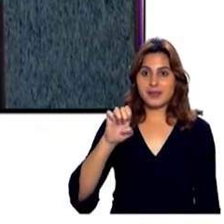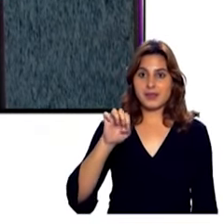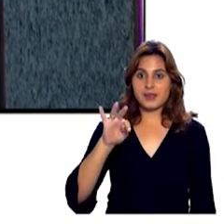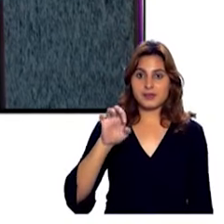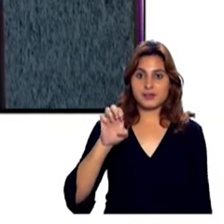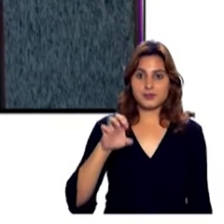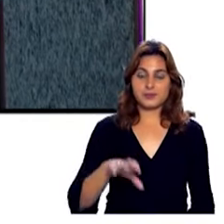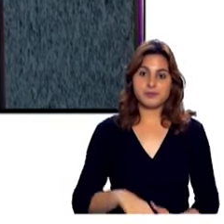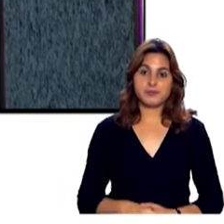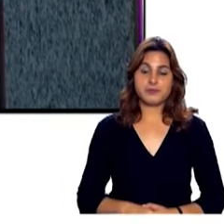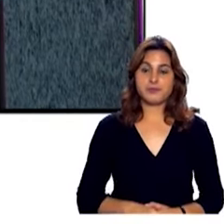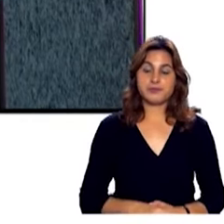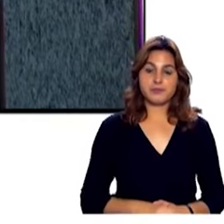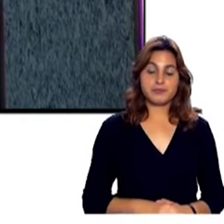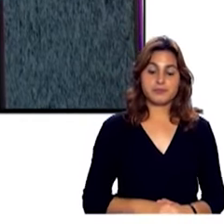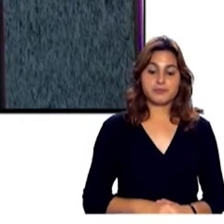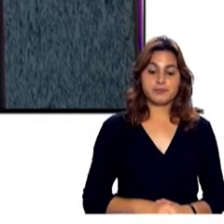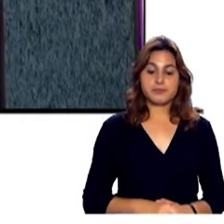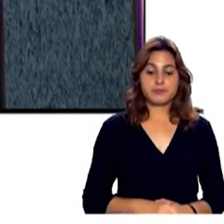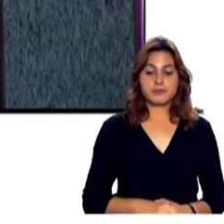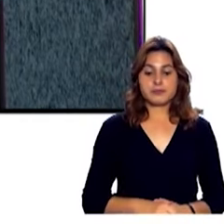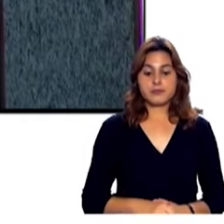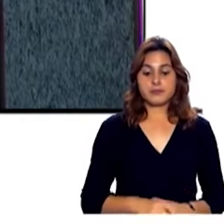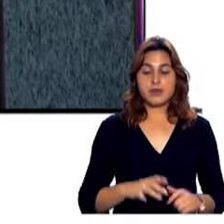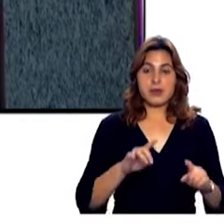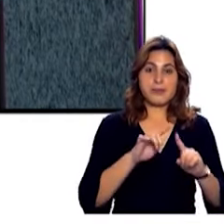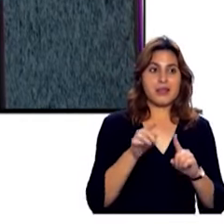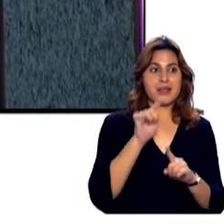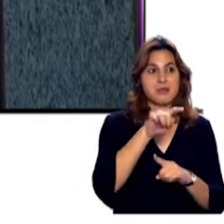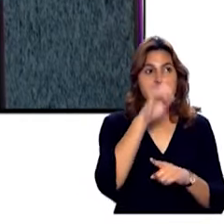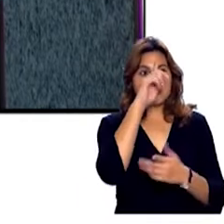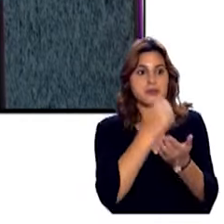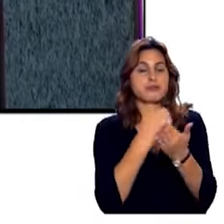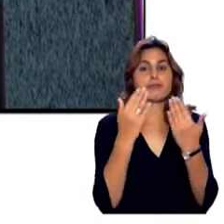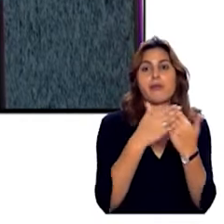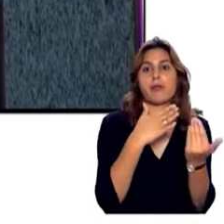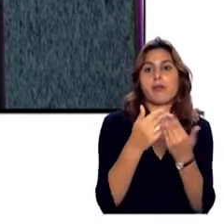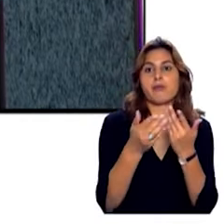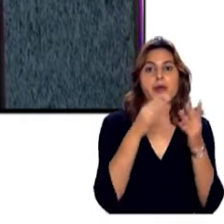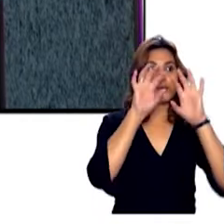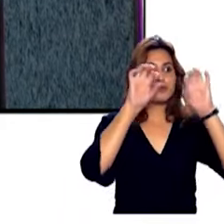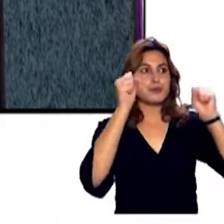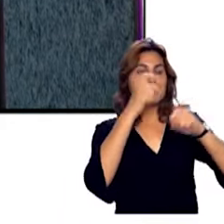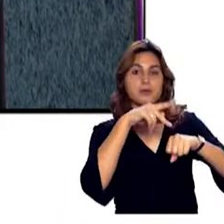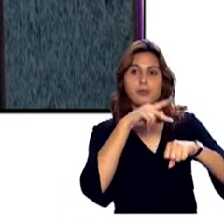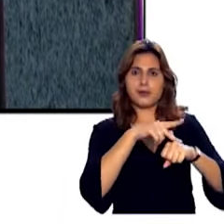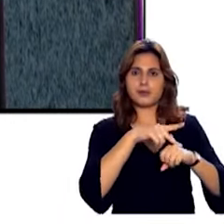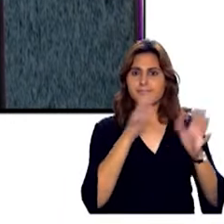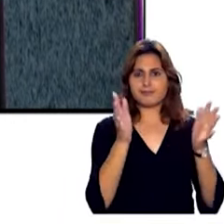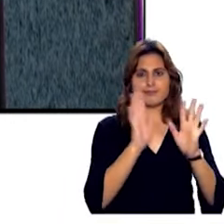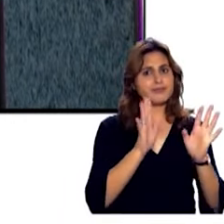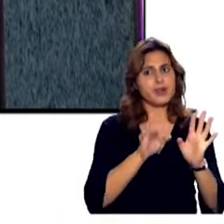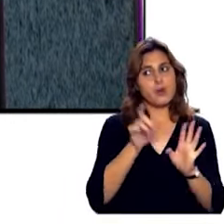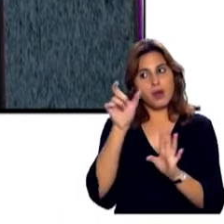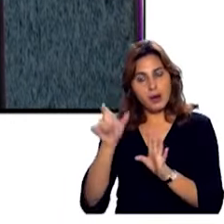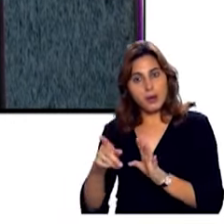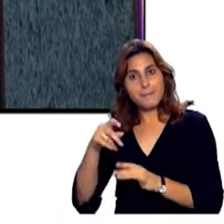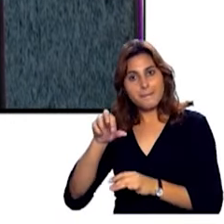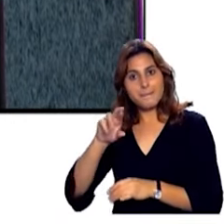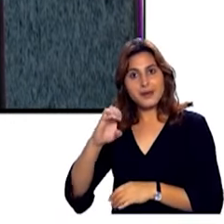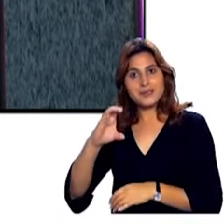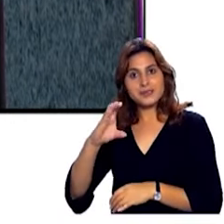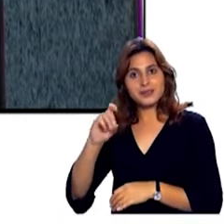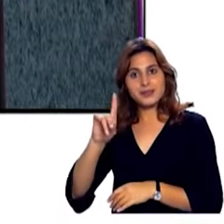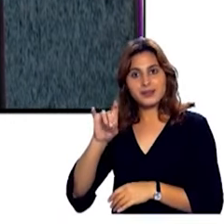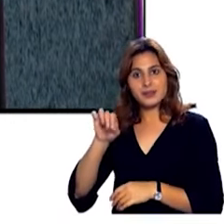precedente e não a partir de uma decisão qualquer de um tribunal do país isso evidencia desde logo